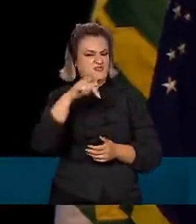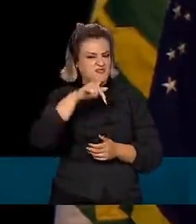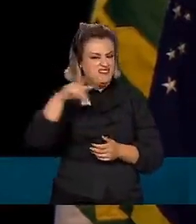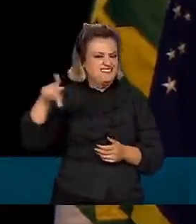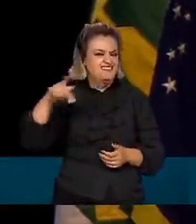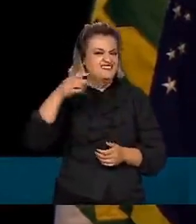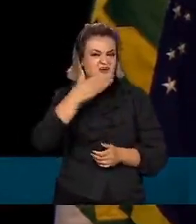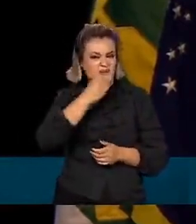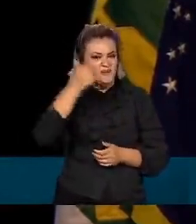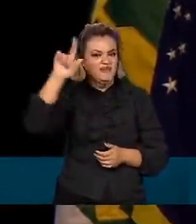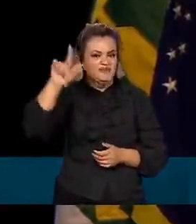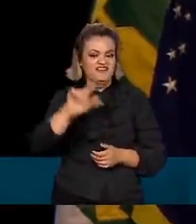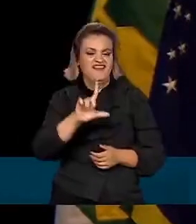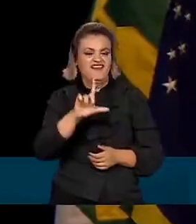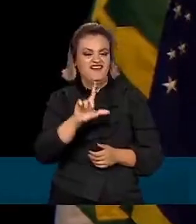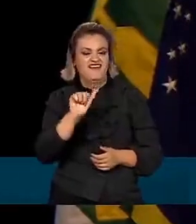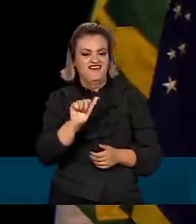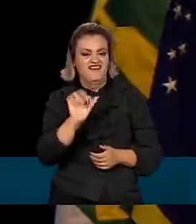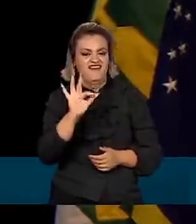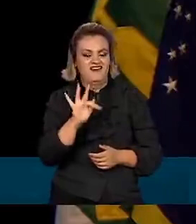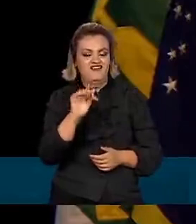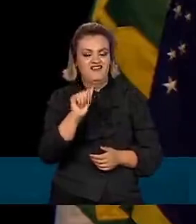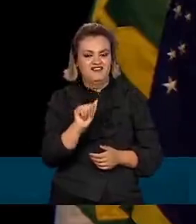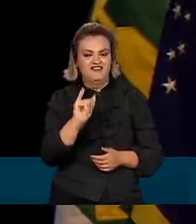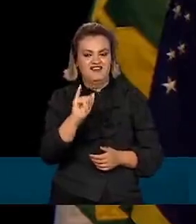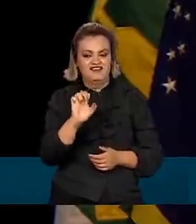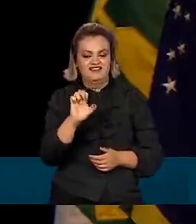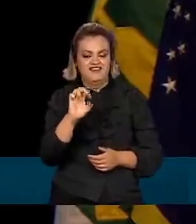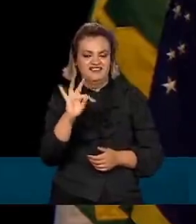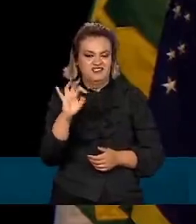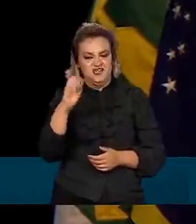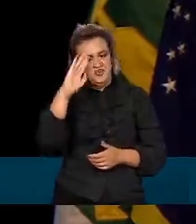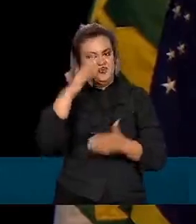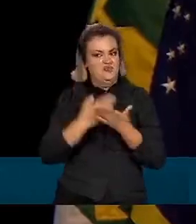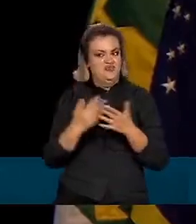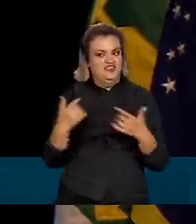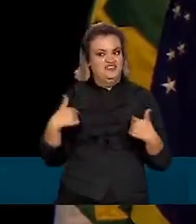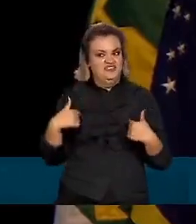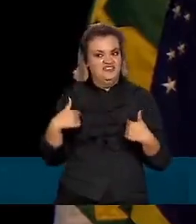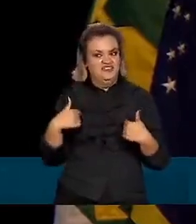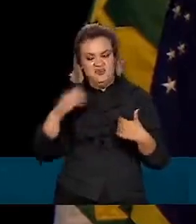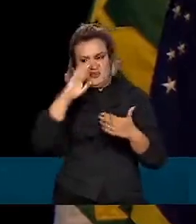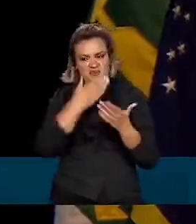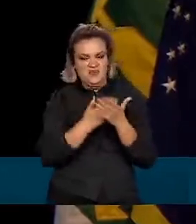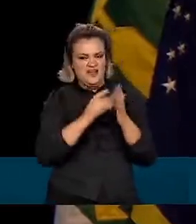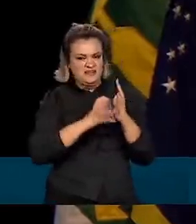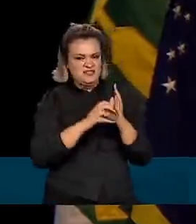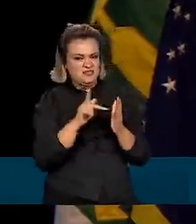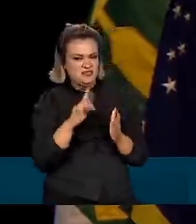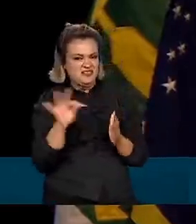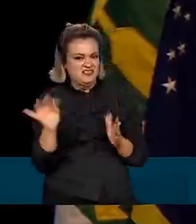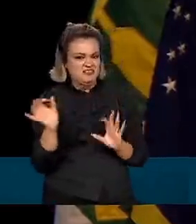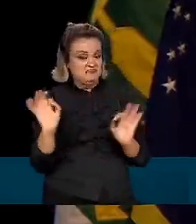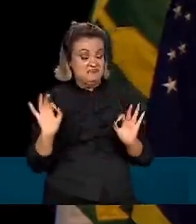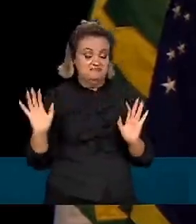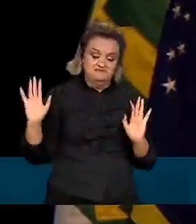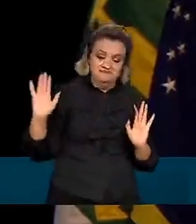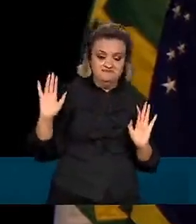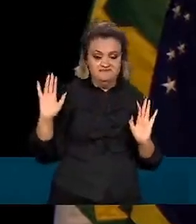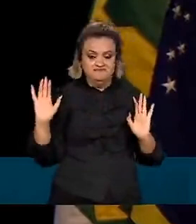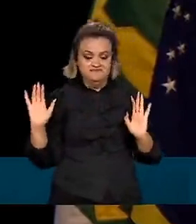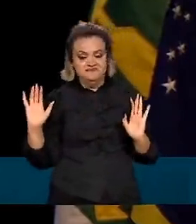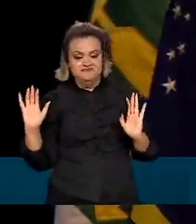naquela época. Ele não ia fazer porque ele não confiava nem no PT, nem em ninguém, ou seja... E